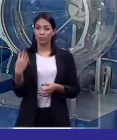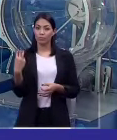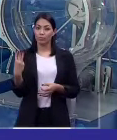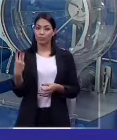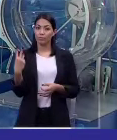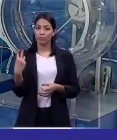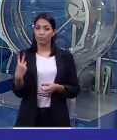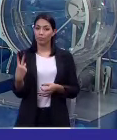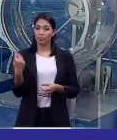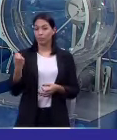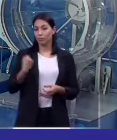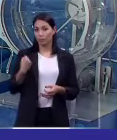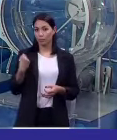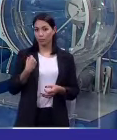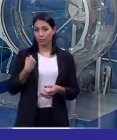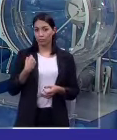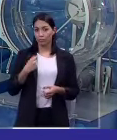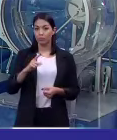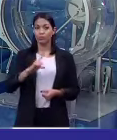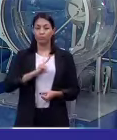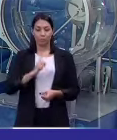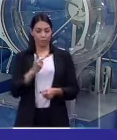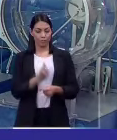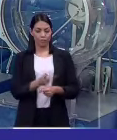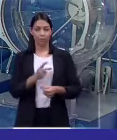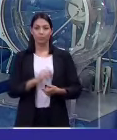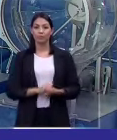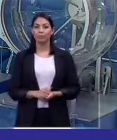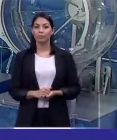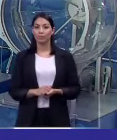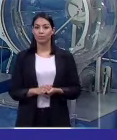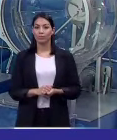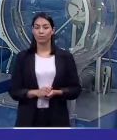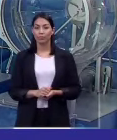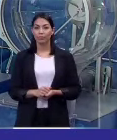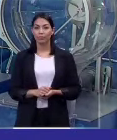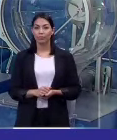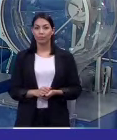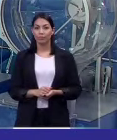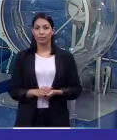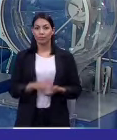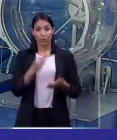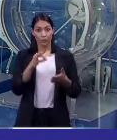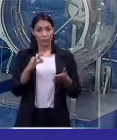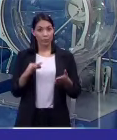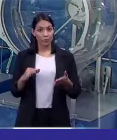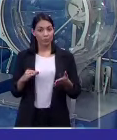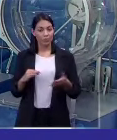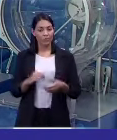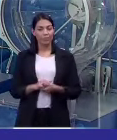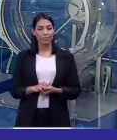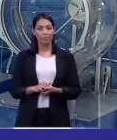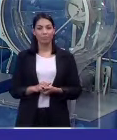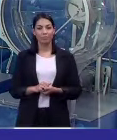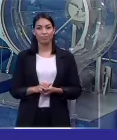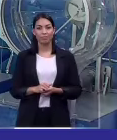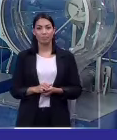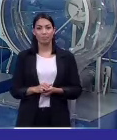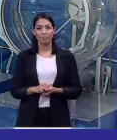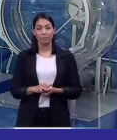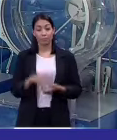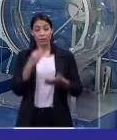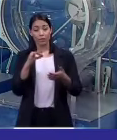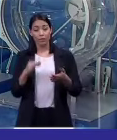4, 3 ou 2 números, leva prêmio. Então lembre-se de conferir a sua aposta bem direitinho. Para conferir e validar